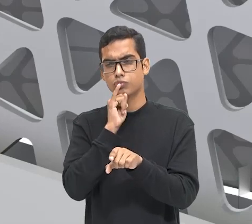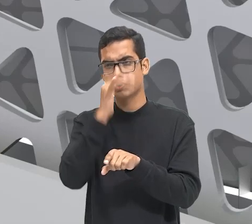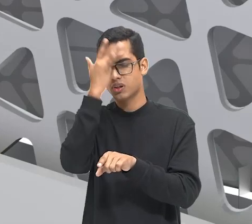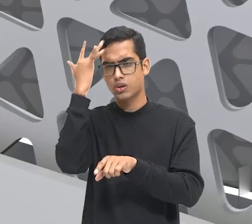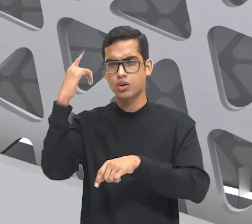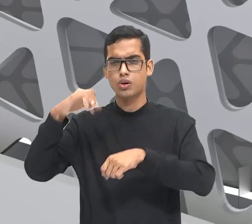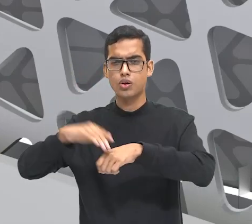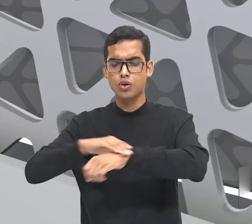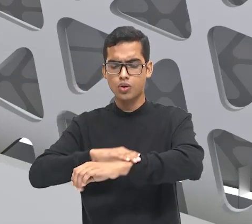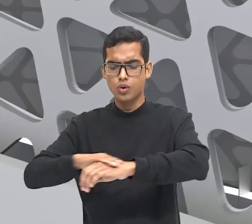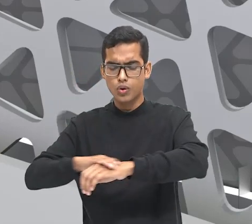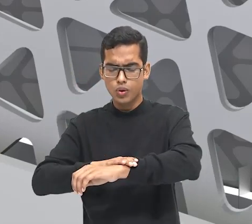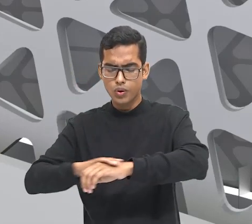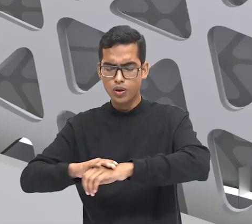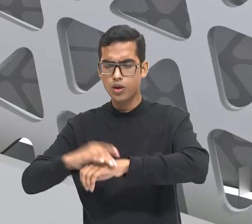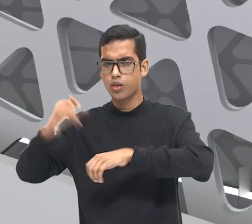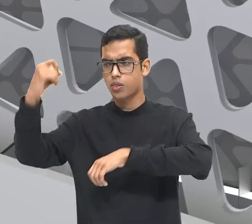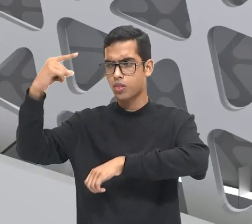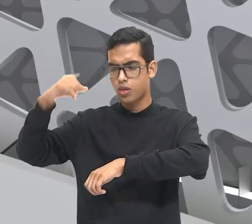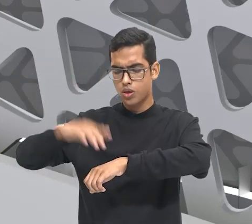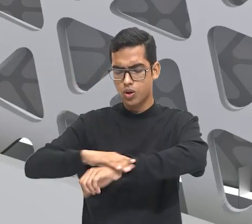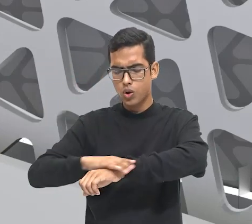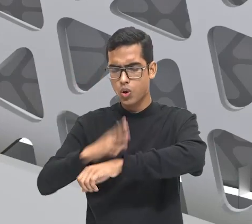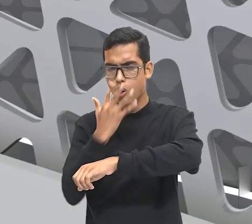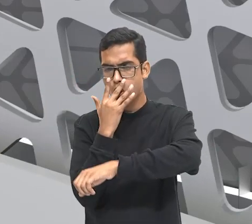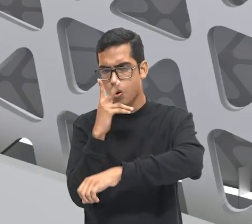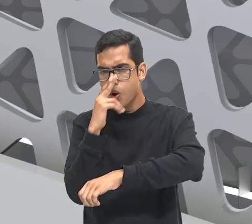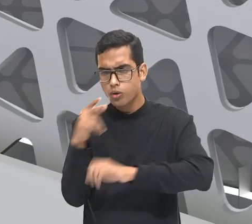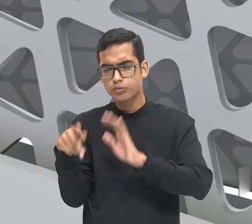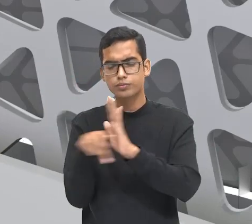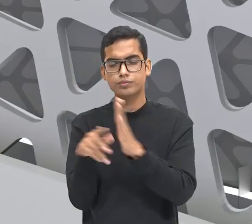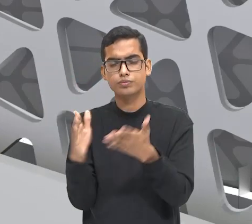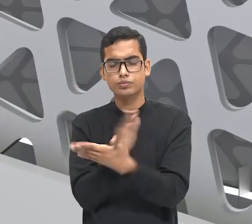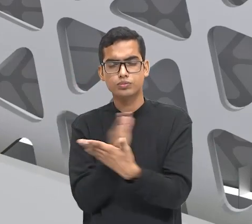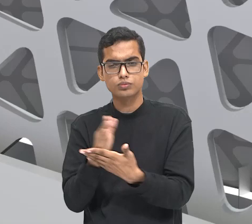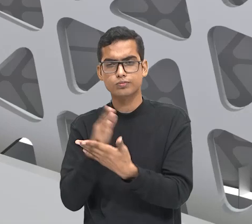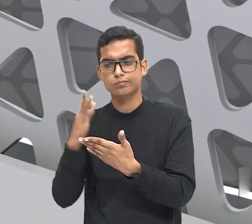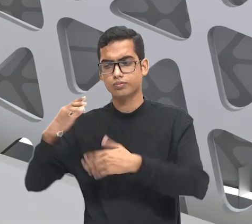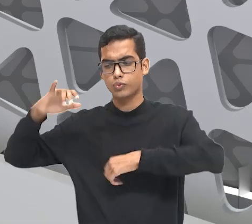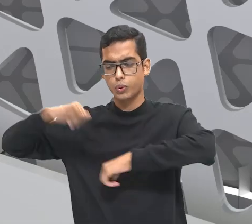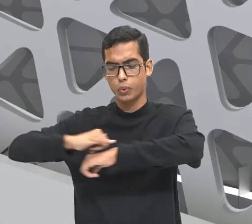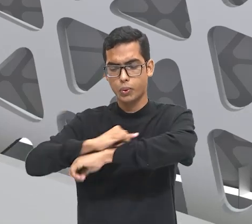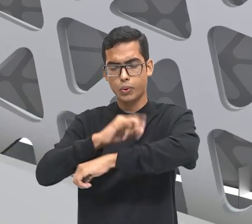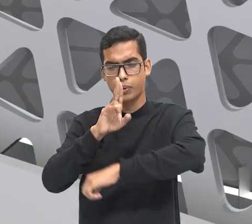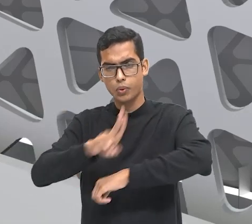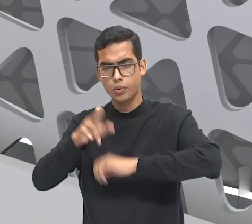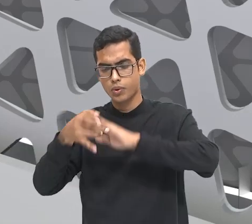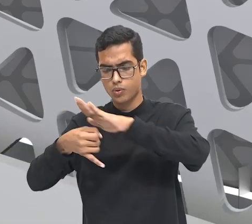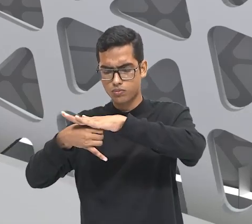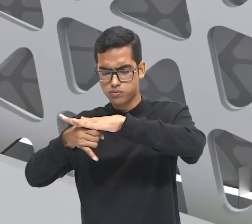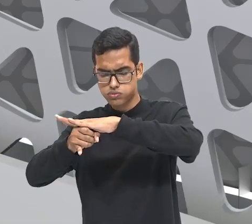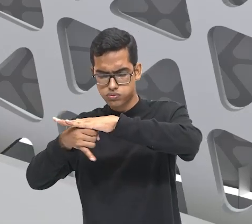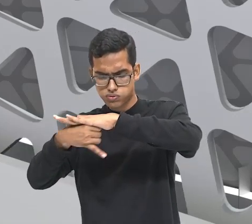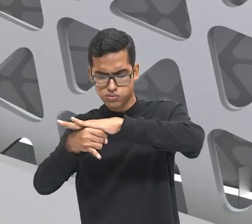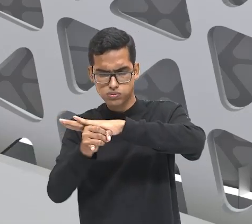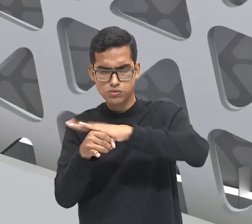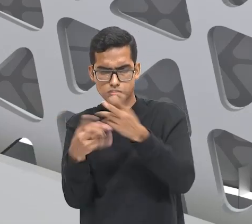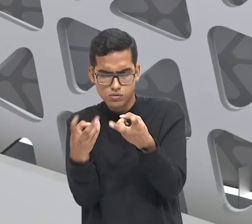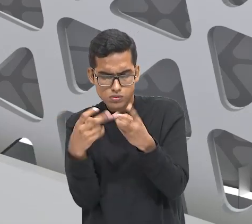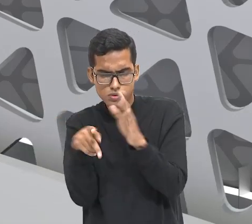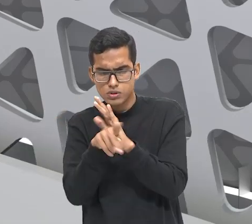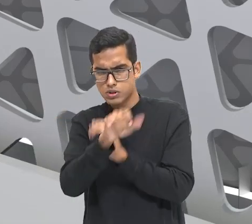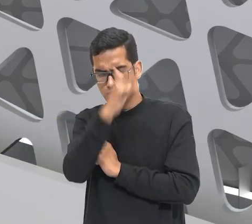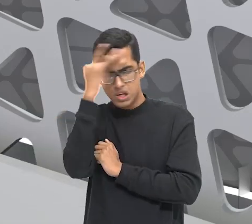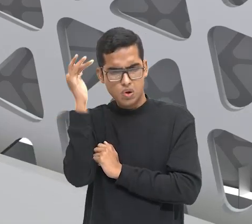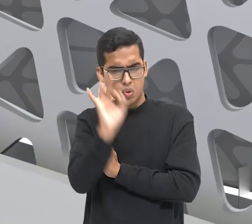mais nítida nessas câmeras. Então, alguns aeroportos eles usavam essa câmera ali para verificar justamente a passagem daquelas pessoas e ver se não